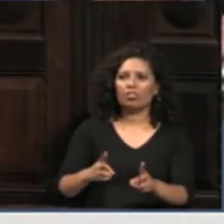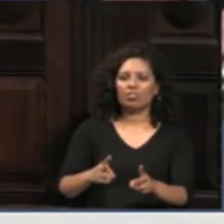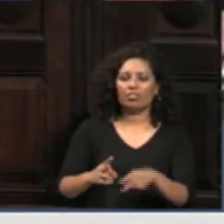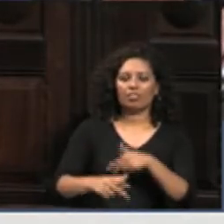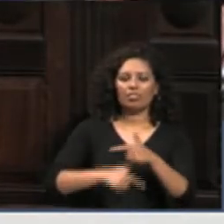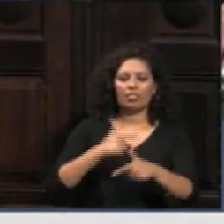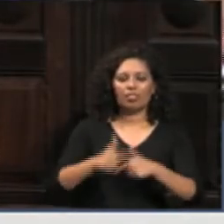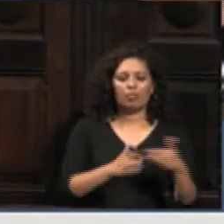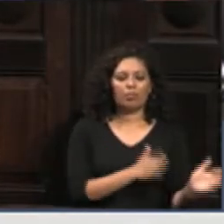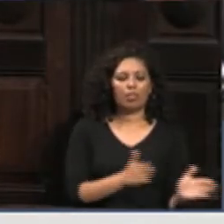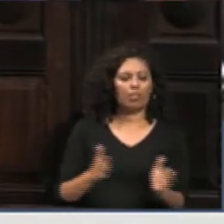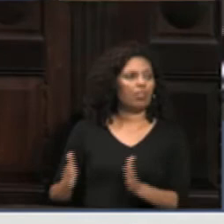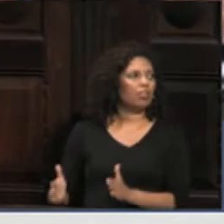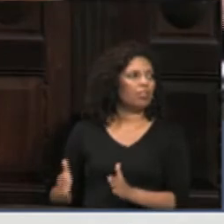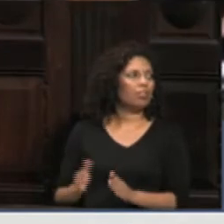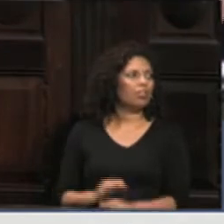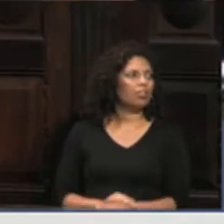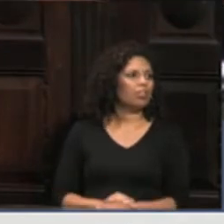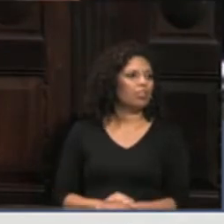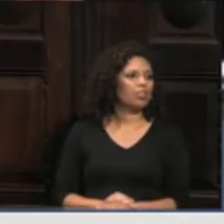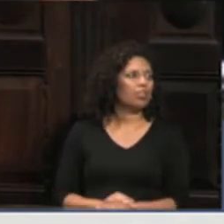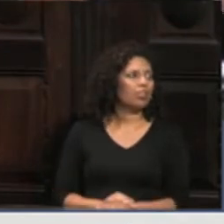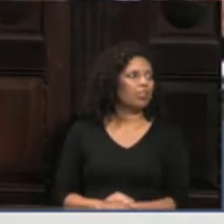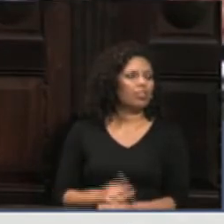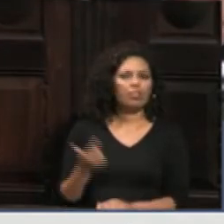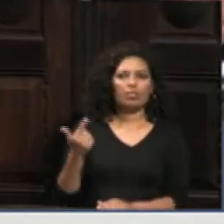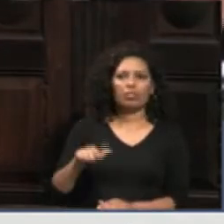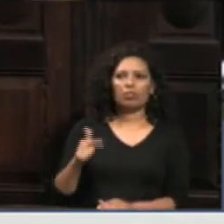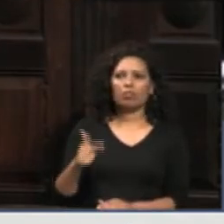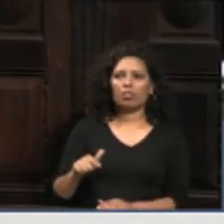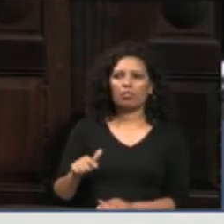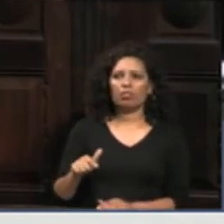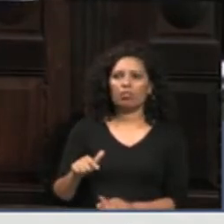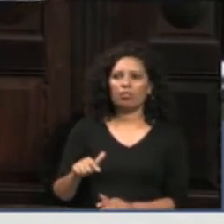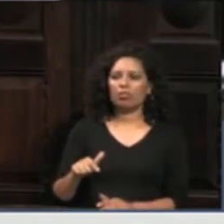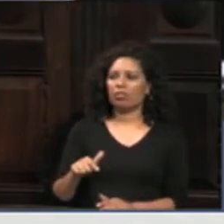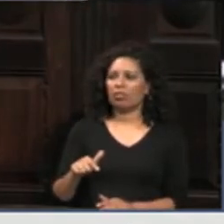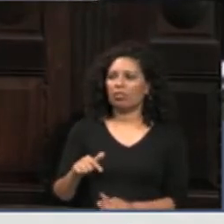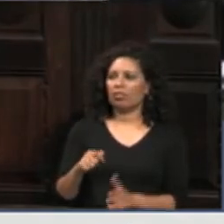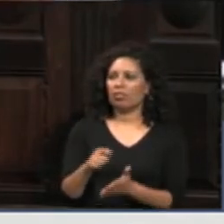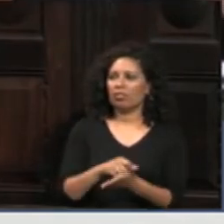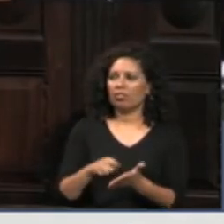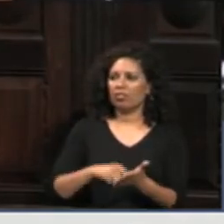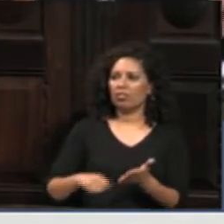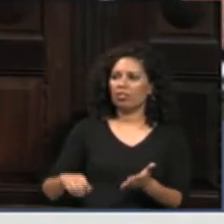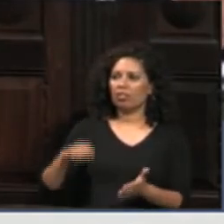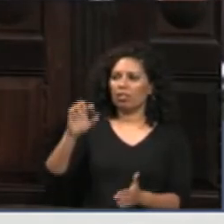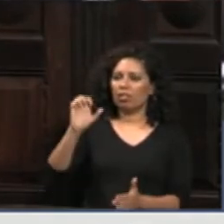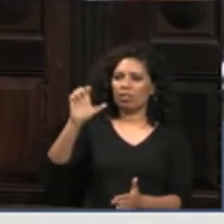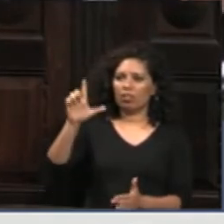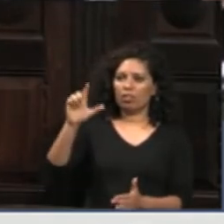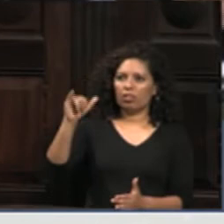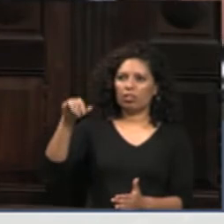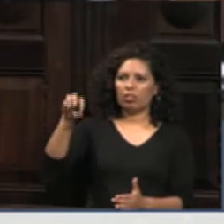Aqui Samuel Malafaia. não está. Na sua assinatura escreveram Samuel Malafaia.